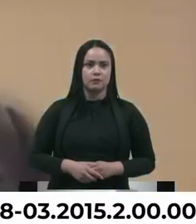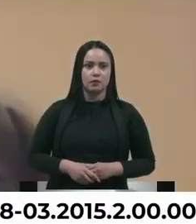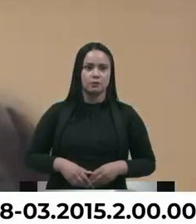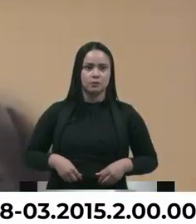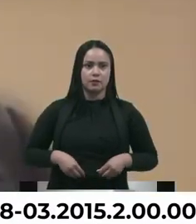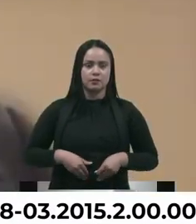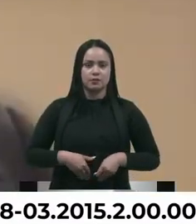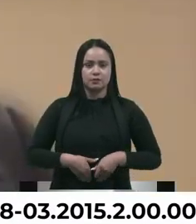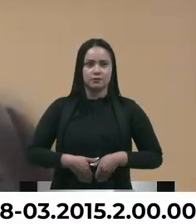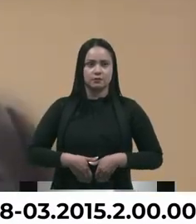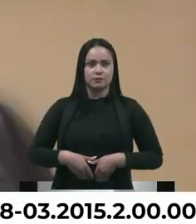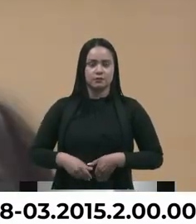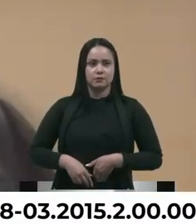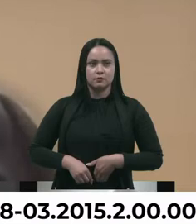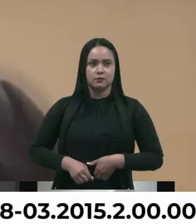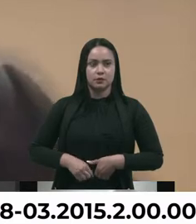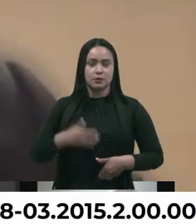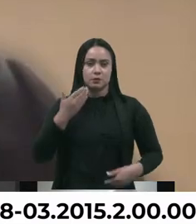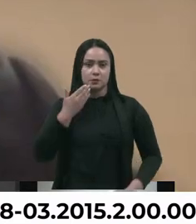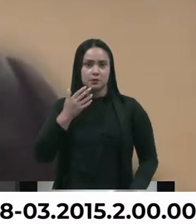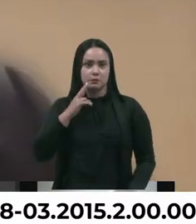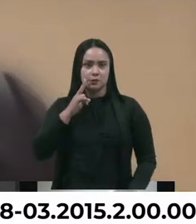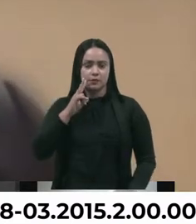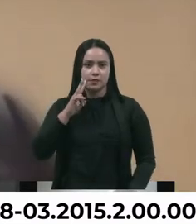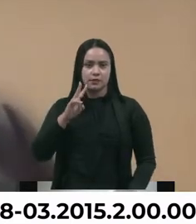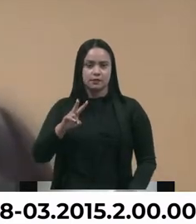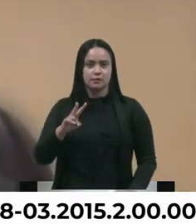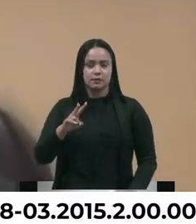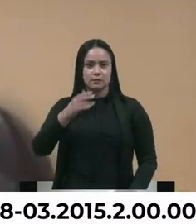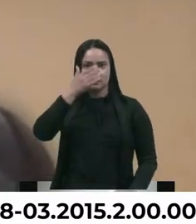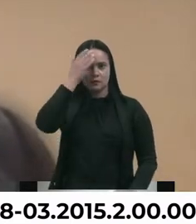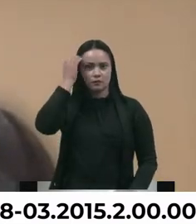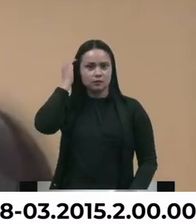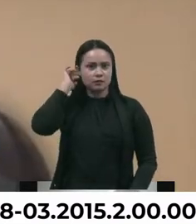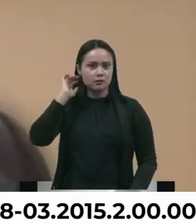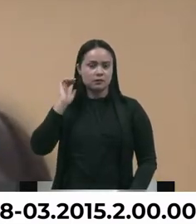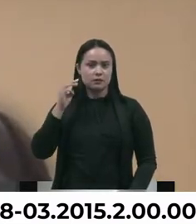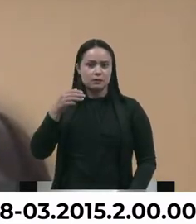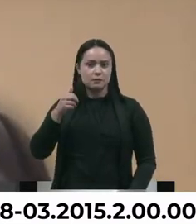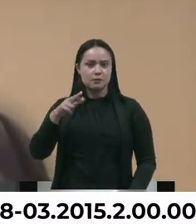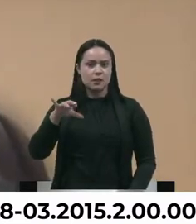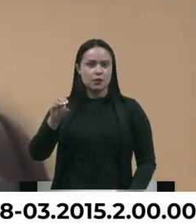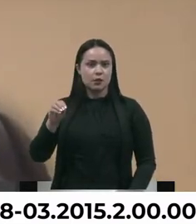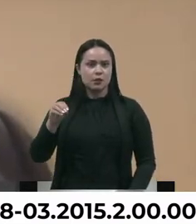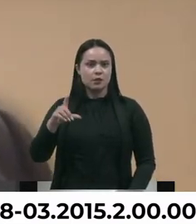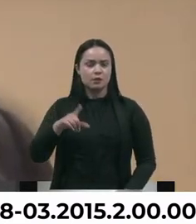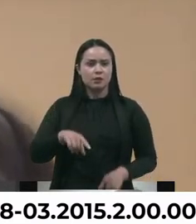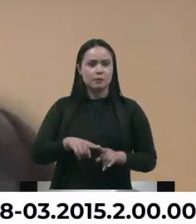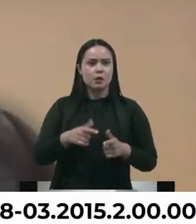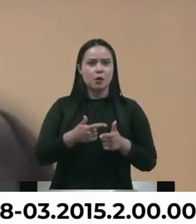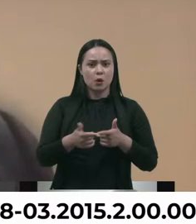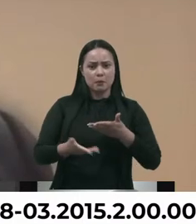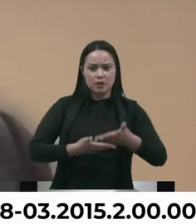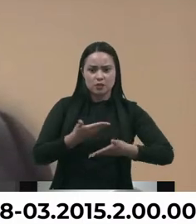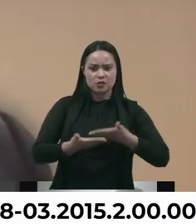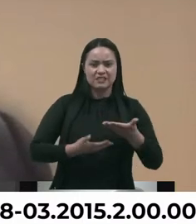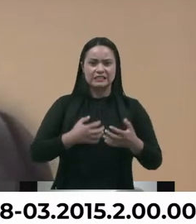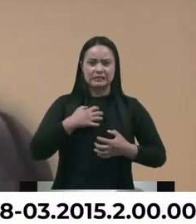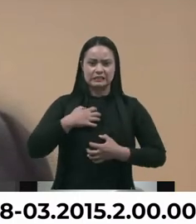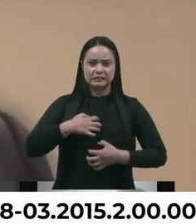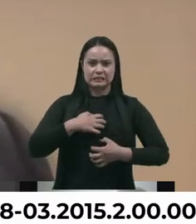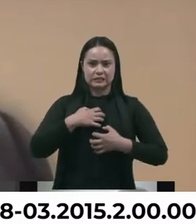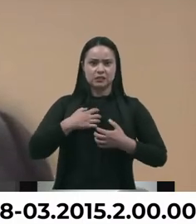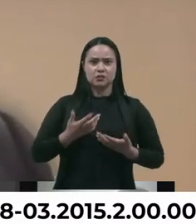Presidente, pedindo vista ao nobre relator Mário Maia, eu também compartilho das angústias aí da doutora